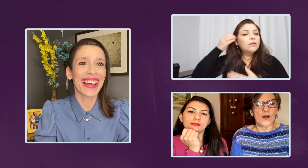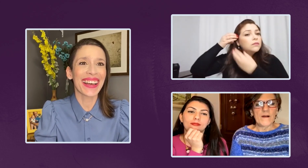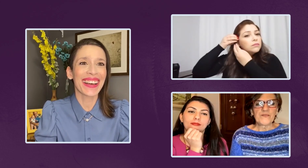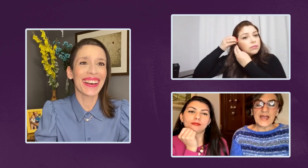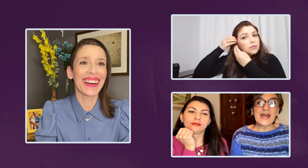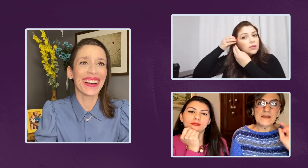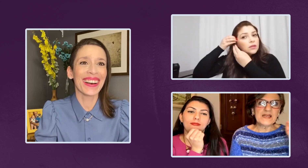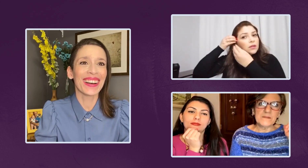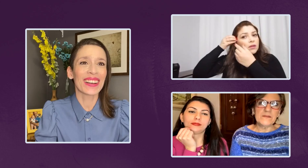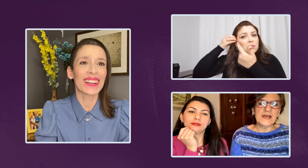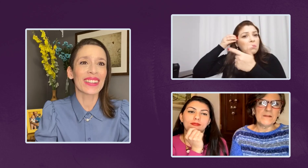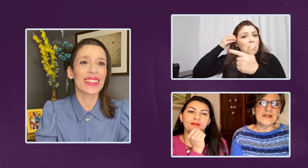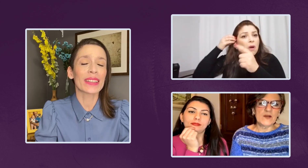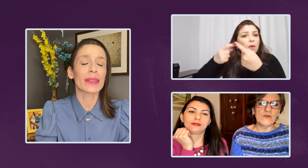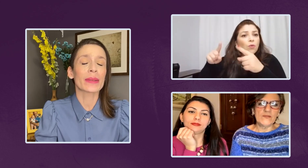escutou. Daí ali